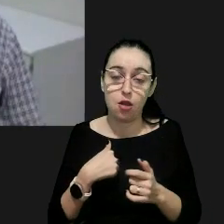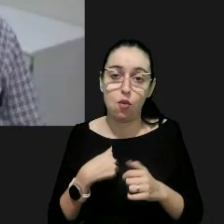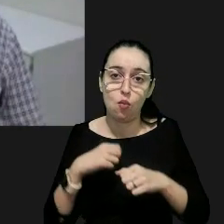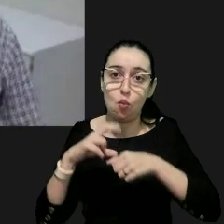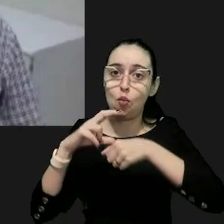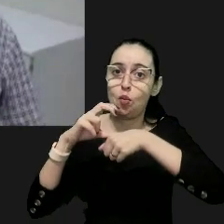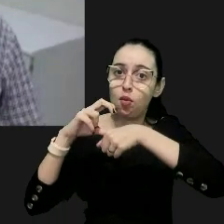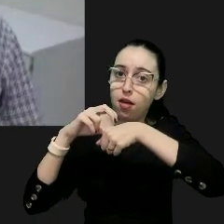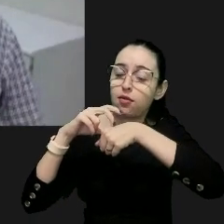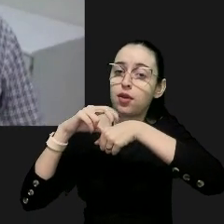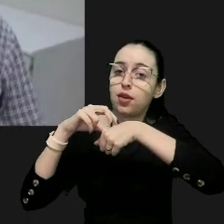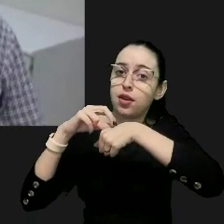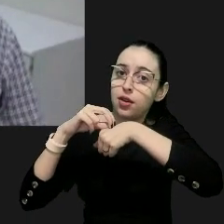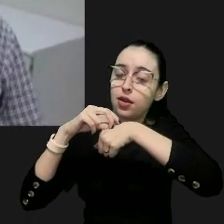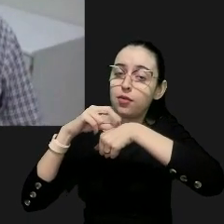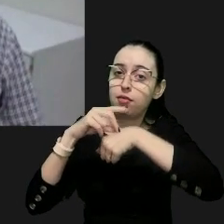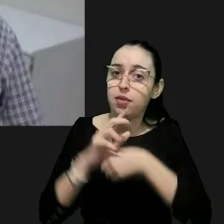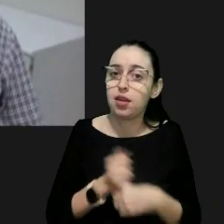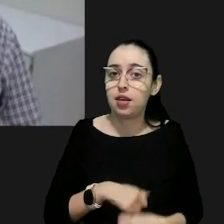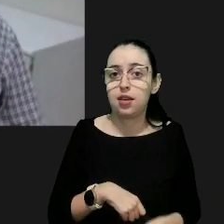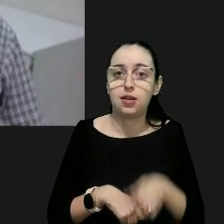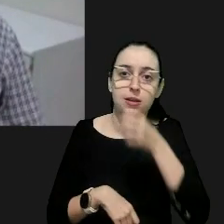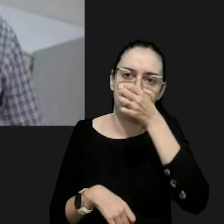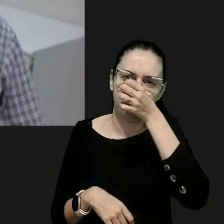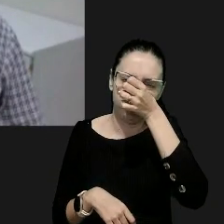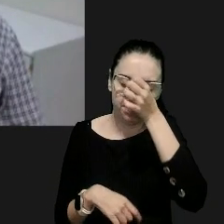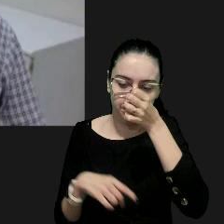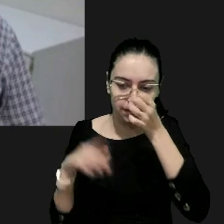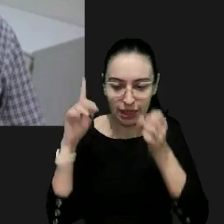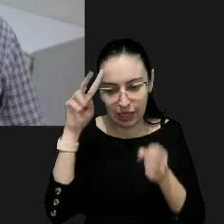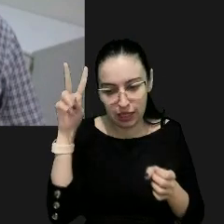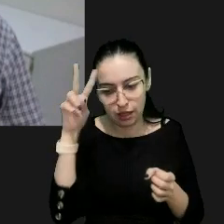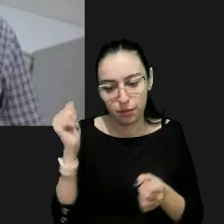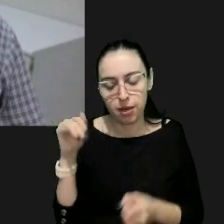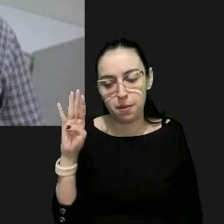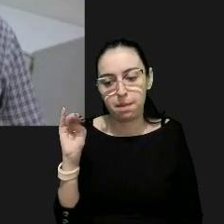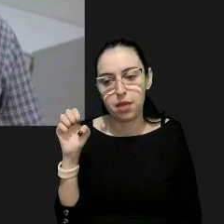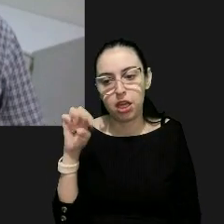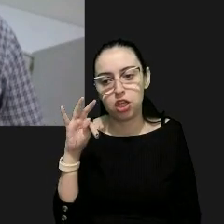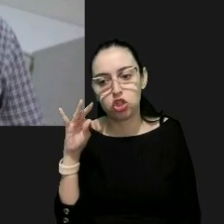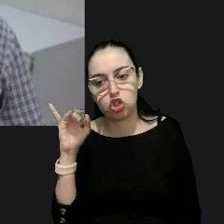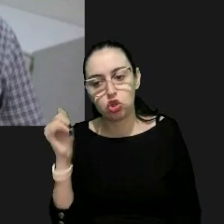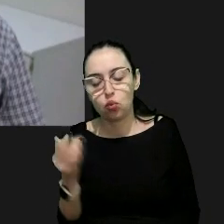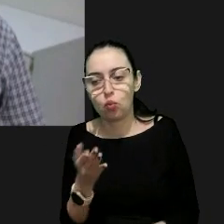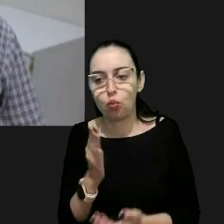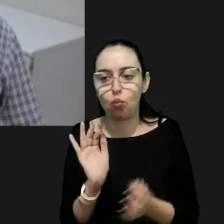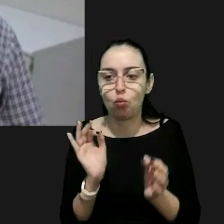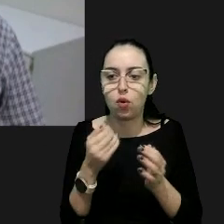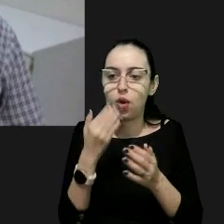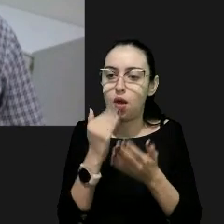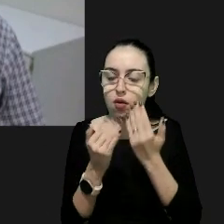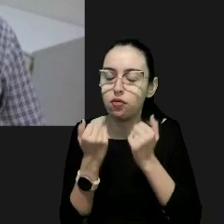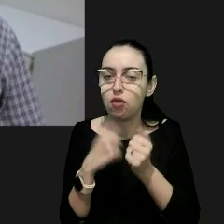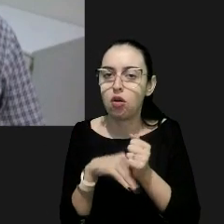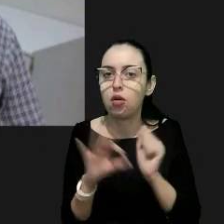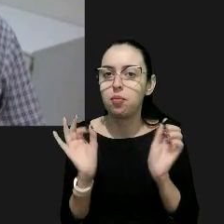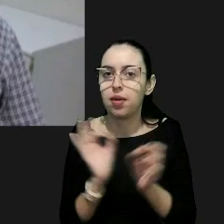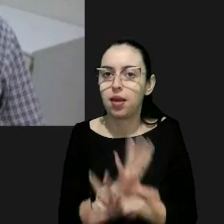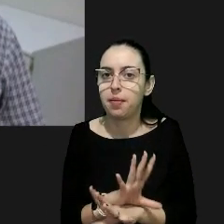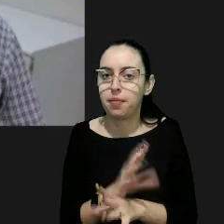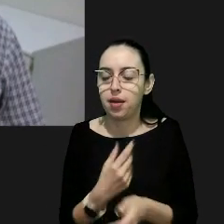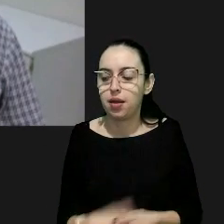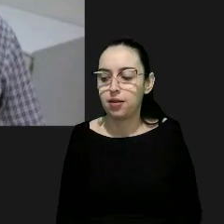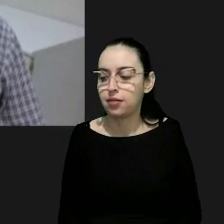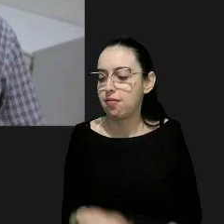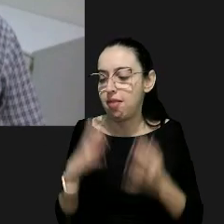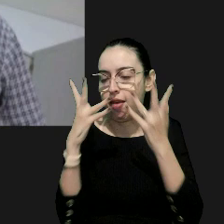uma formiguinha. Tem uma imagem do Betinho, lembram do Betinho que fazia a campanha contra a fome? Que